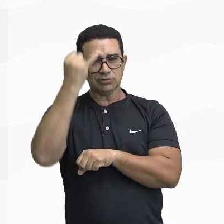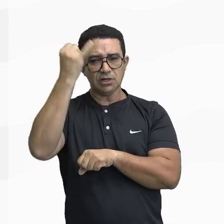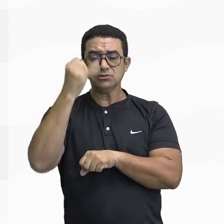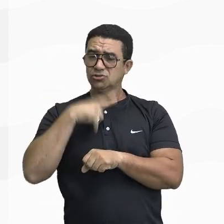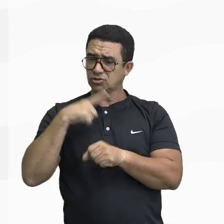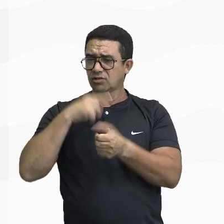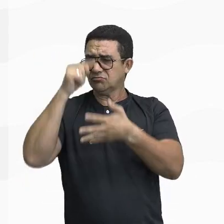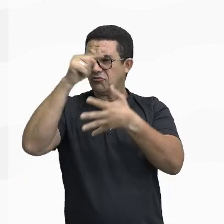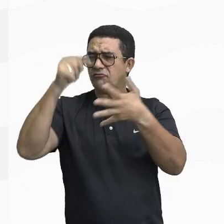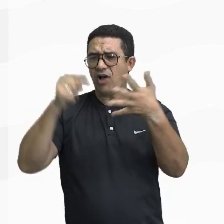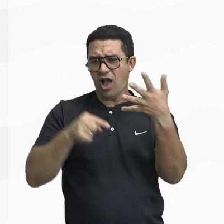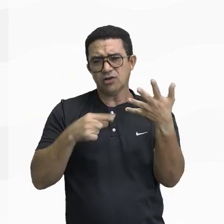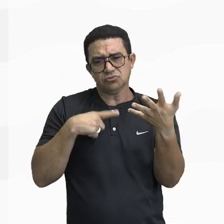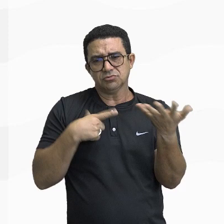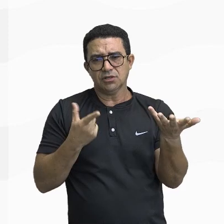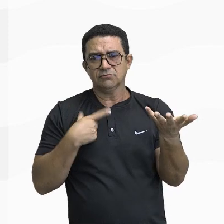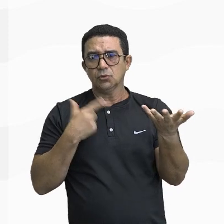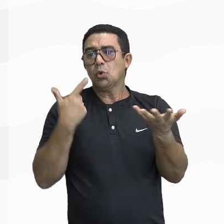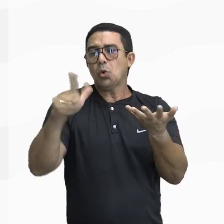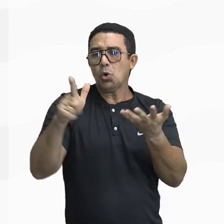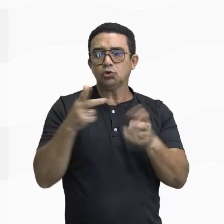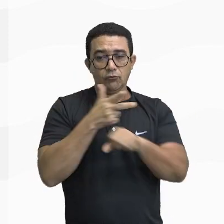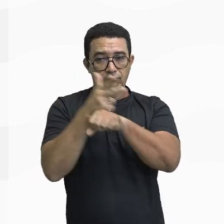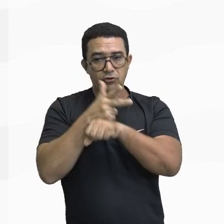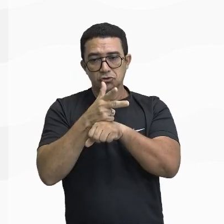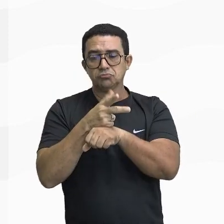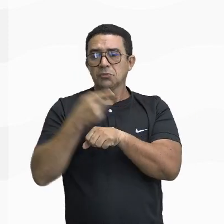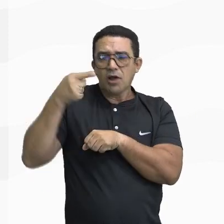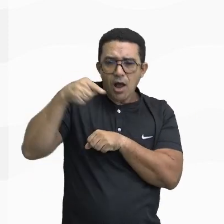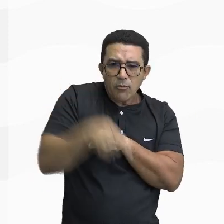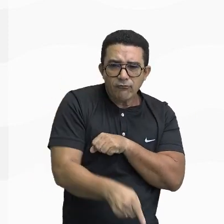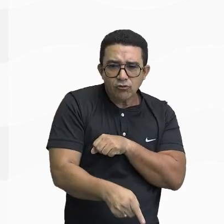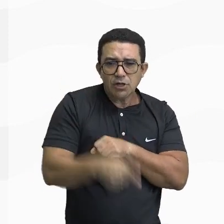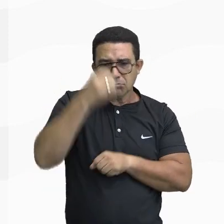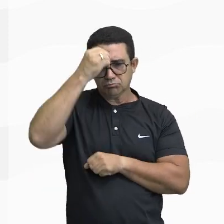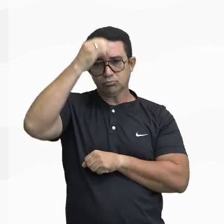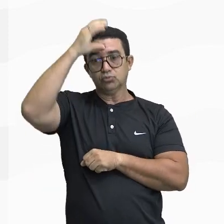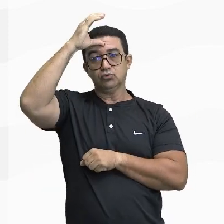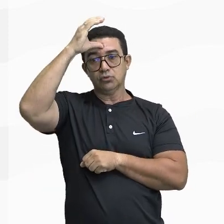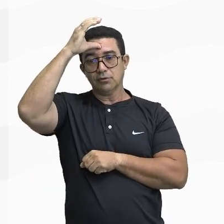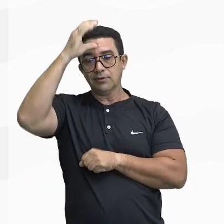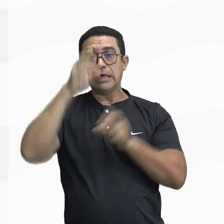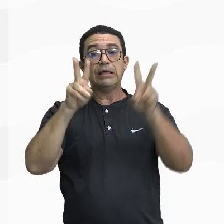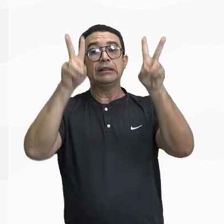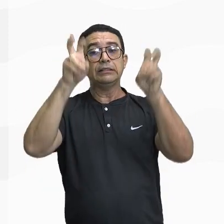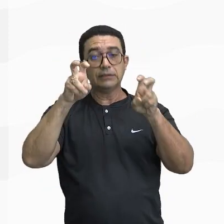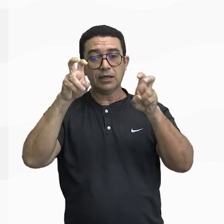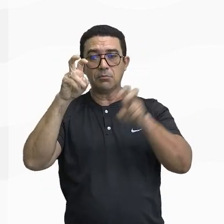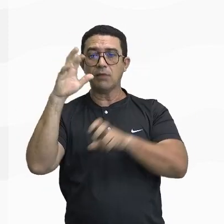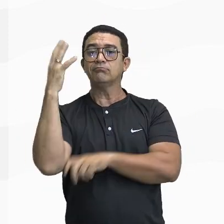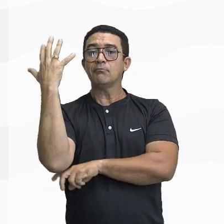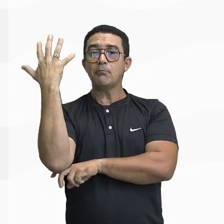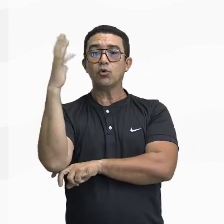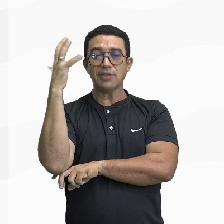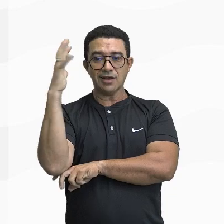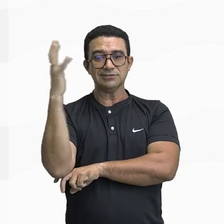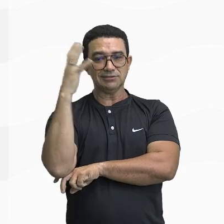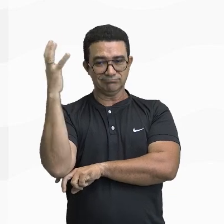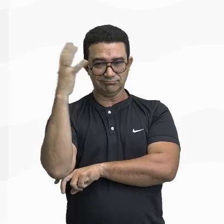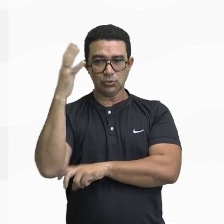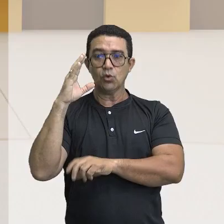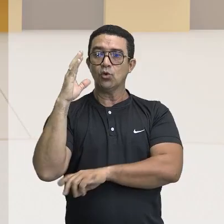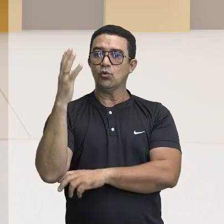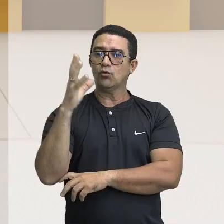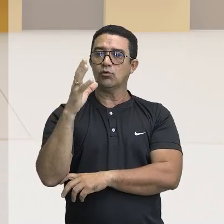pode pesquisar para você aprofundar o seu conhecimento sobre as mudanças climáticas e como agir. Então, o que a gente deve fazer